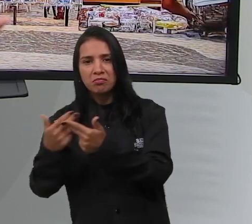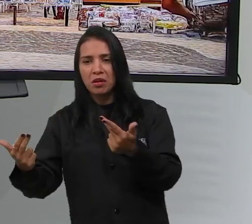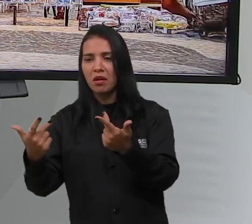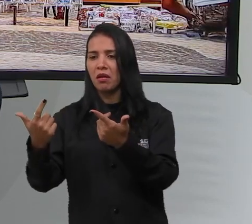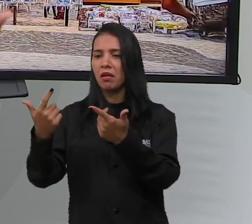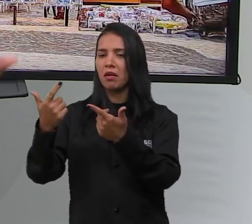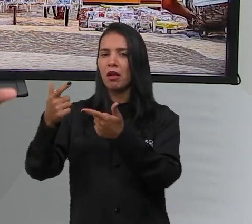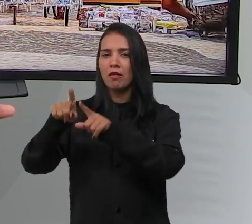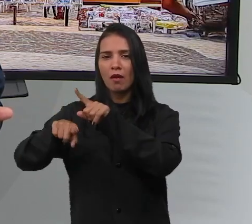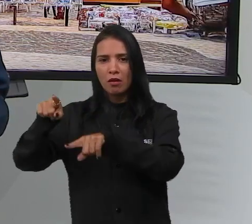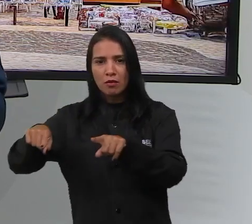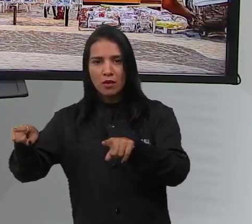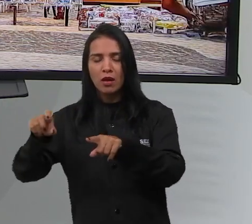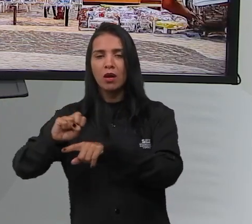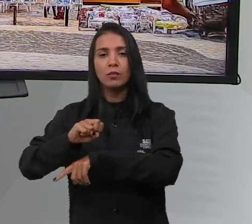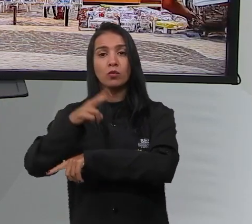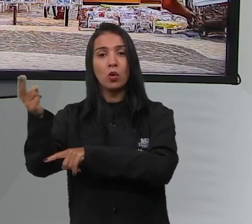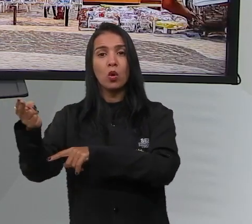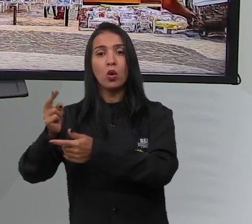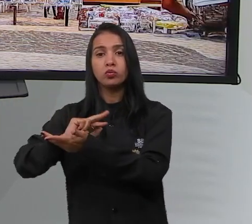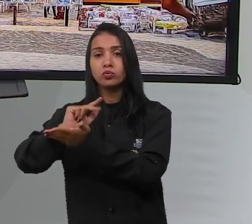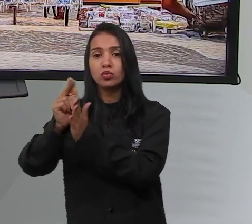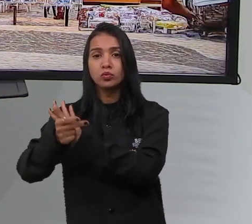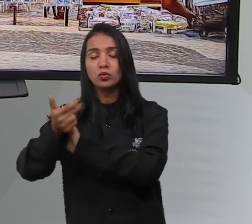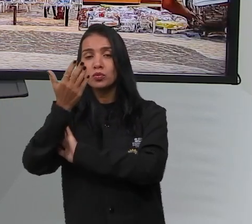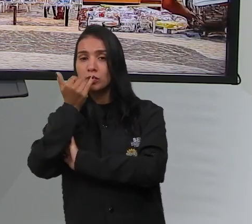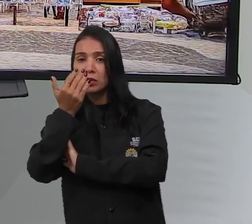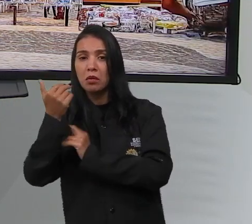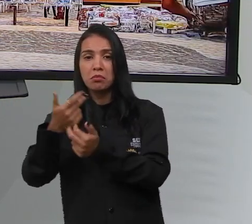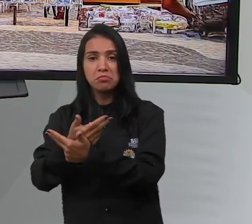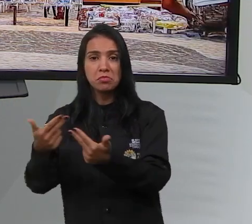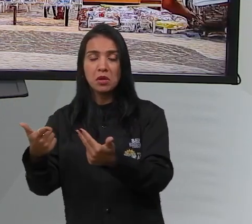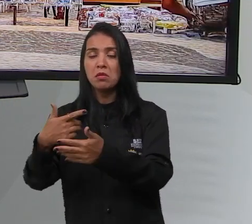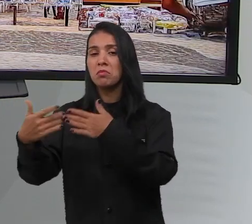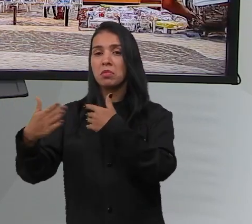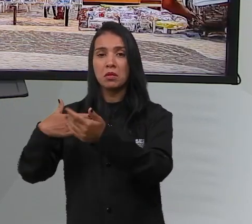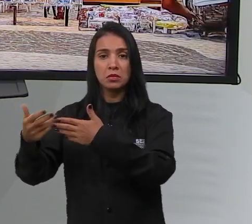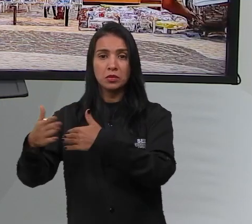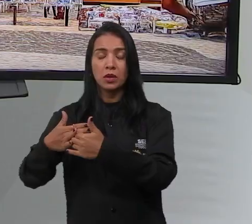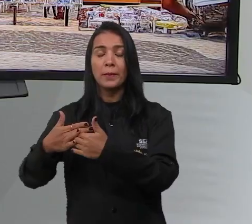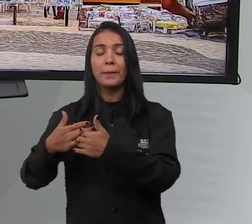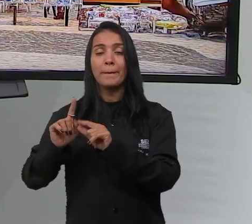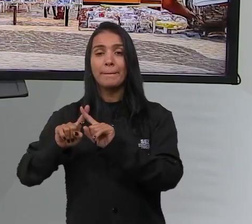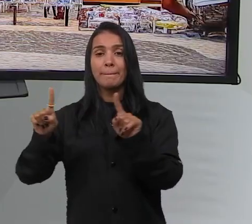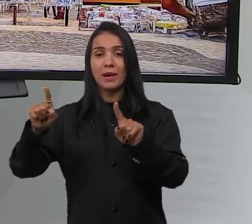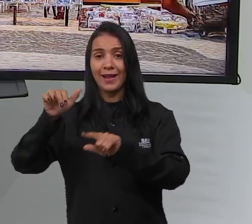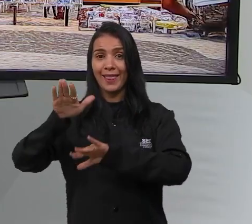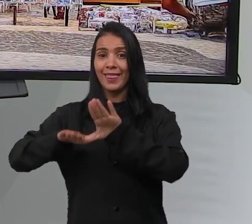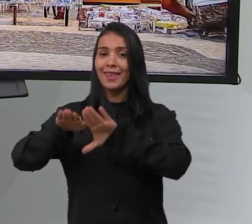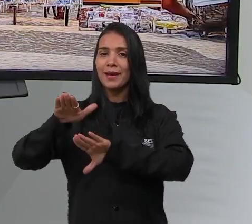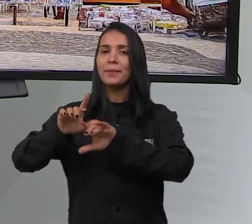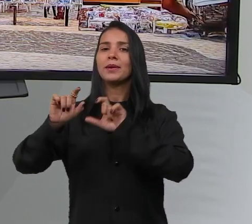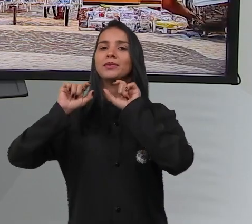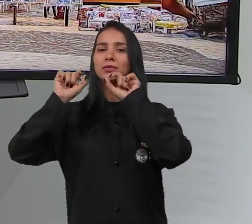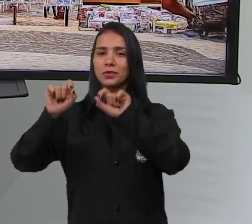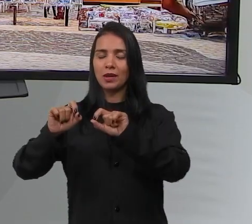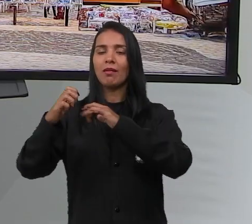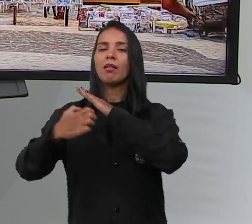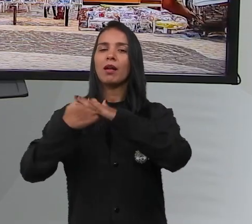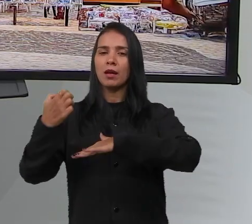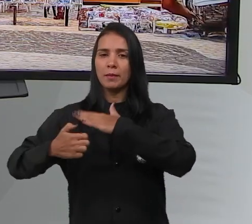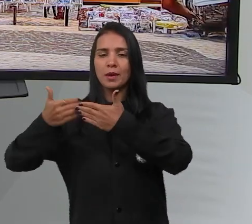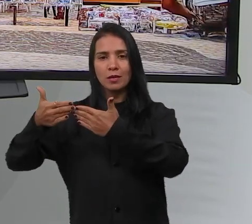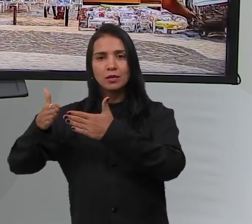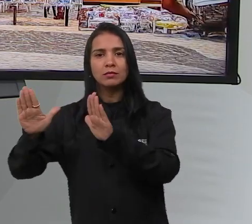algum tipo de gênero alimentício e assim sucessivamente, a depender do negócio que, no caso, eu